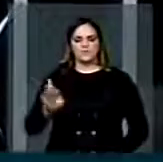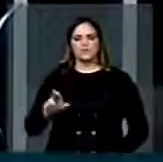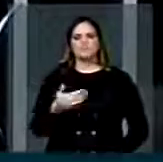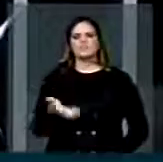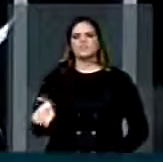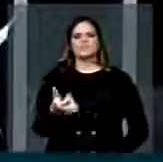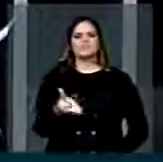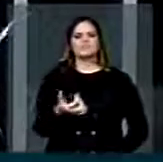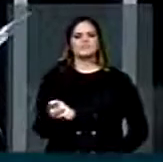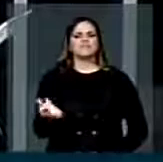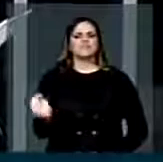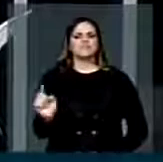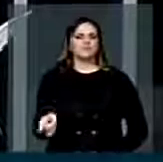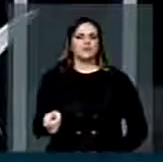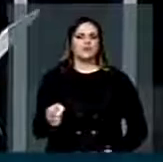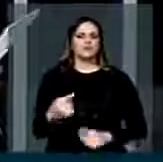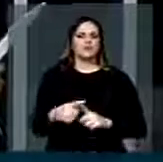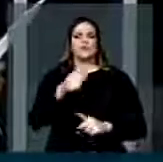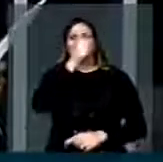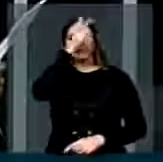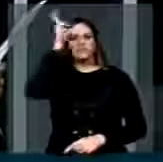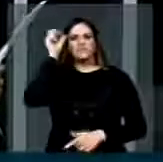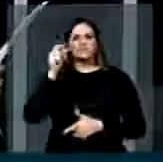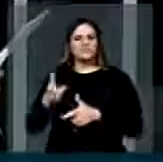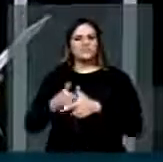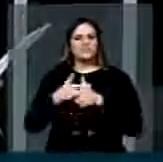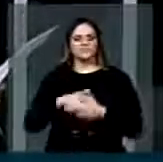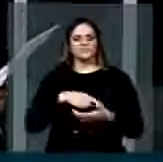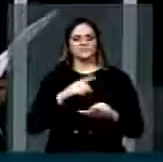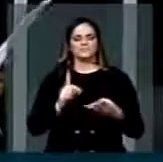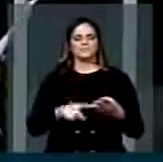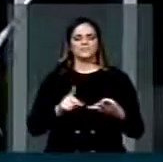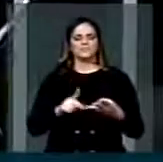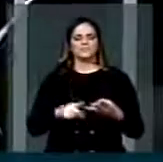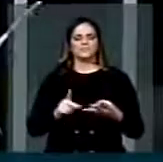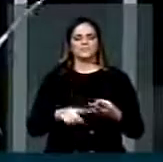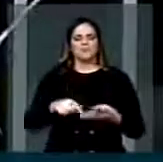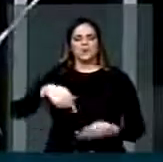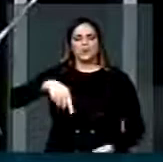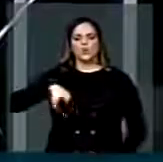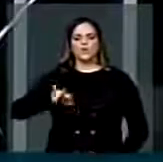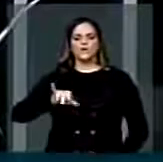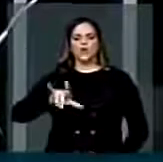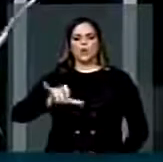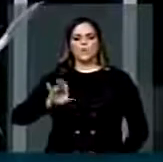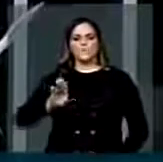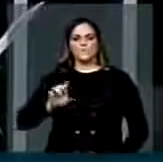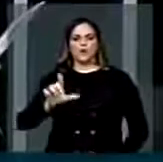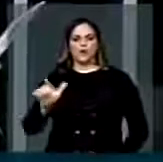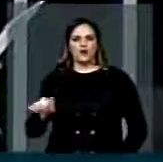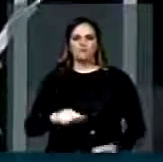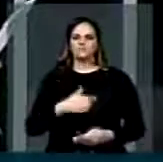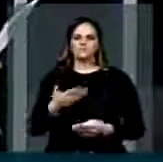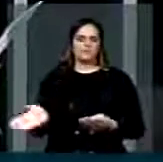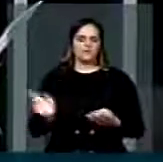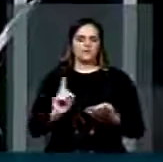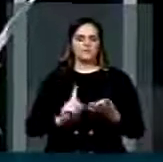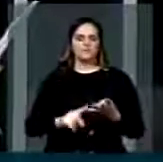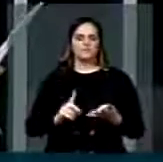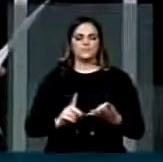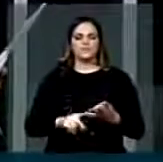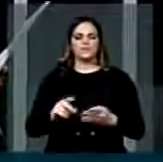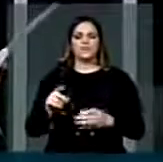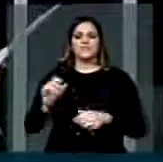mil, porque a prefeitura estava inadimplente. Perdemos recursos para a promoção quilombola. Perdemos recursos para o Centro de